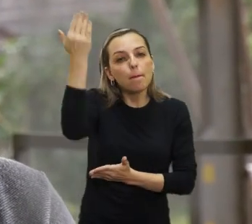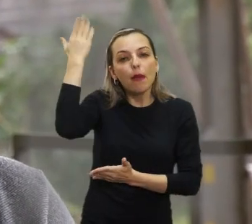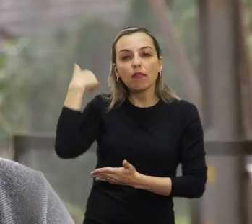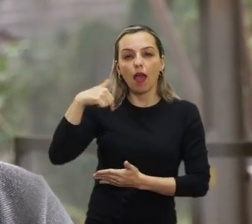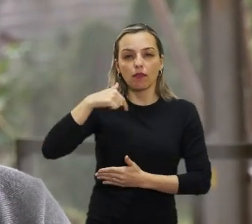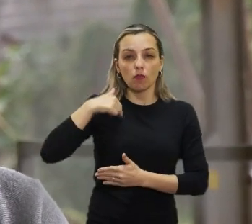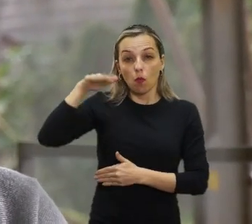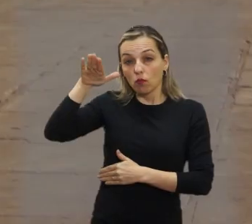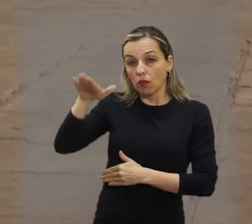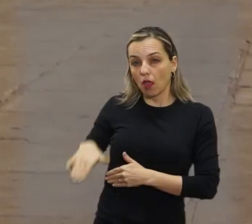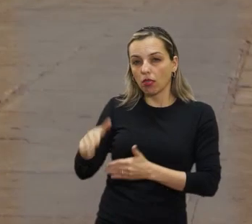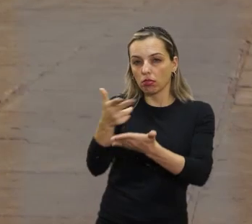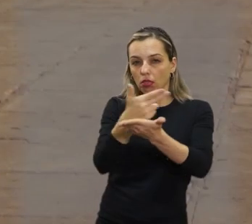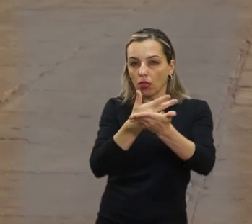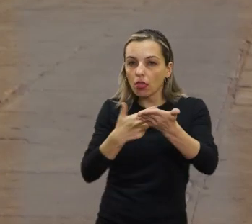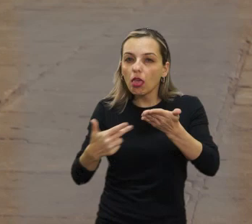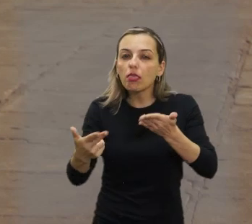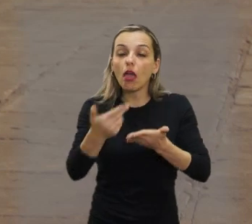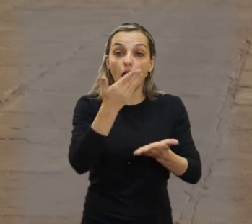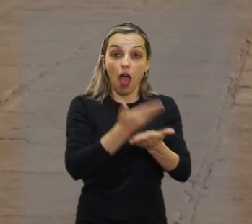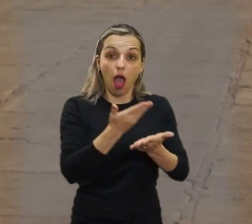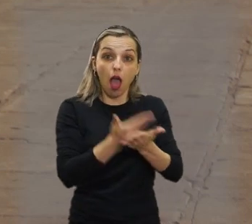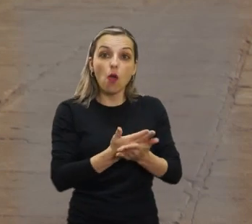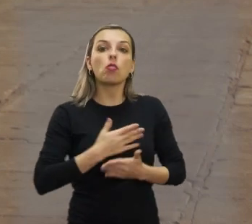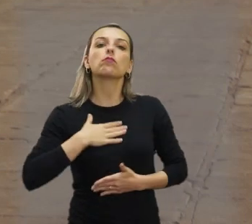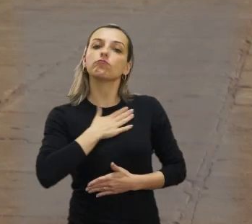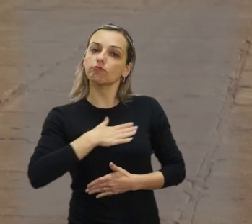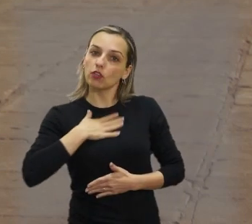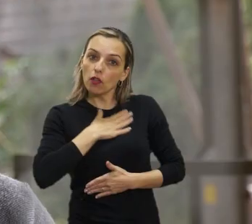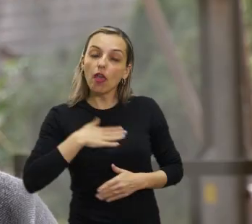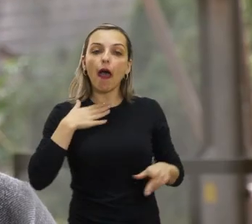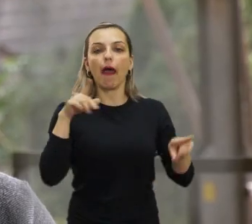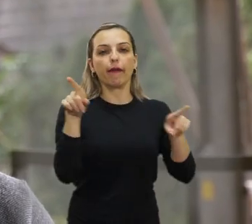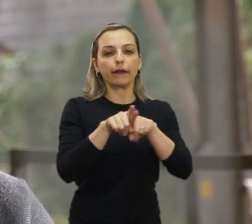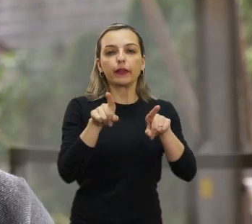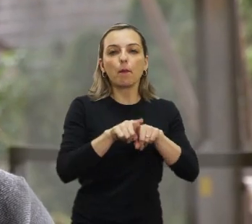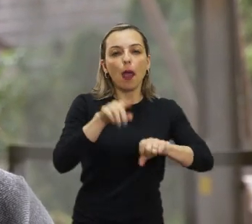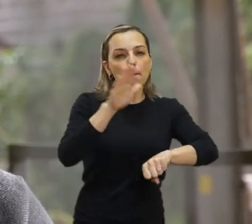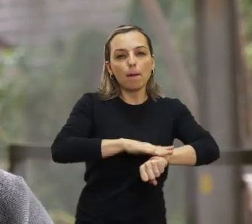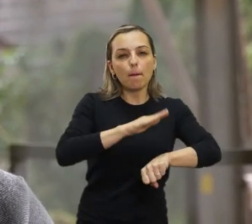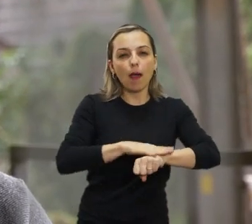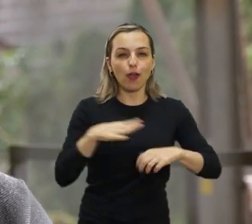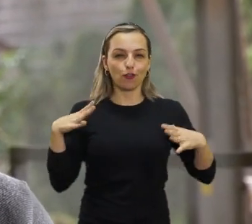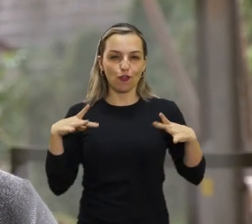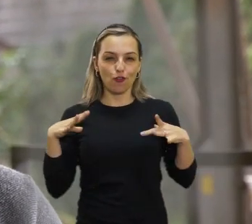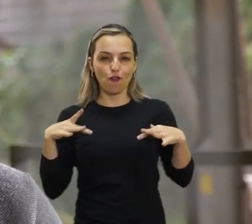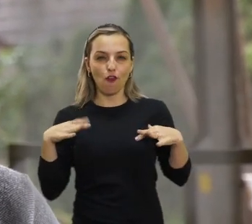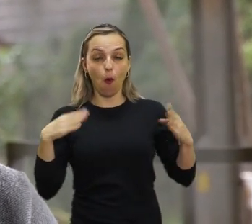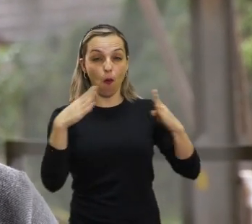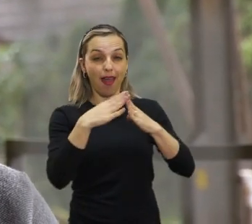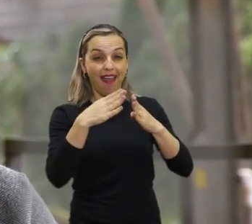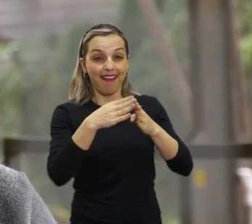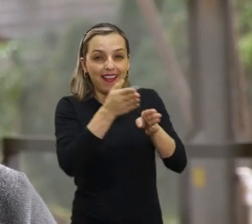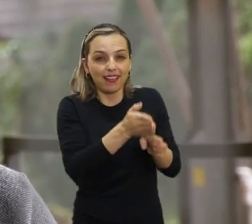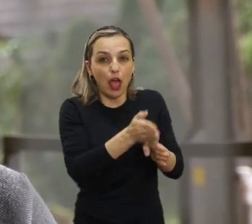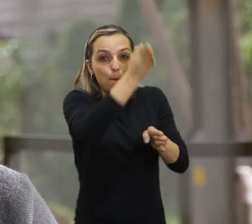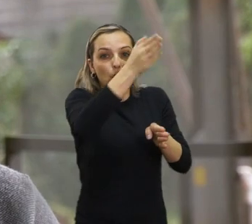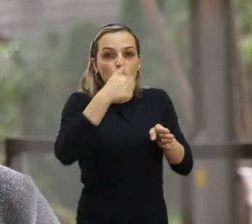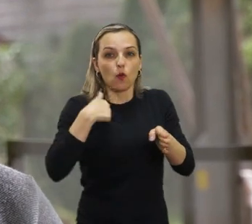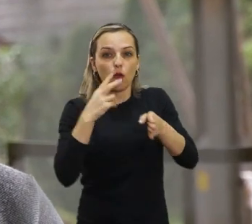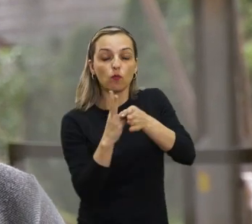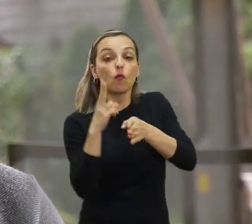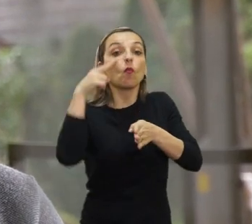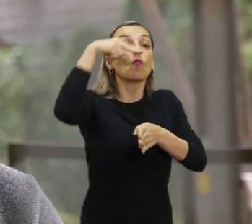acabei fazendo algumas aulas de desenho ainda criança, né? E aí eu gostava, assim, a hora que, durante o dia, quando eu